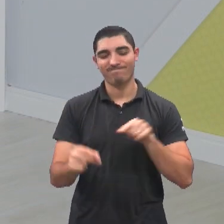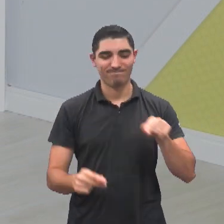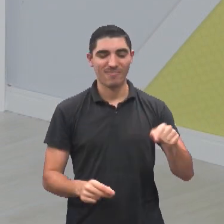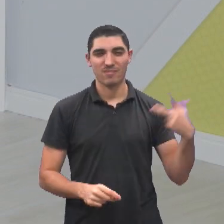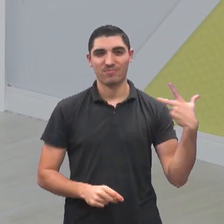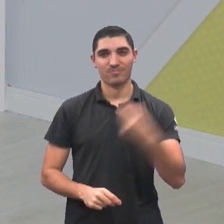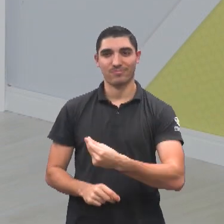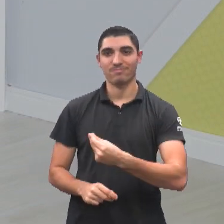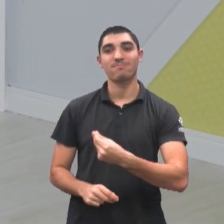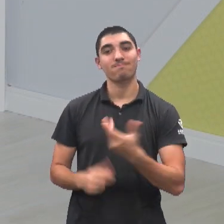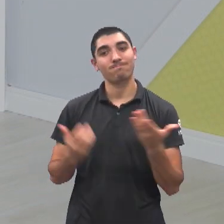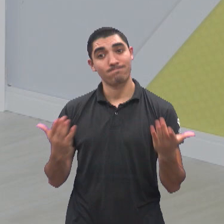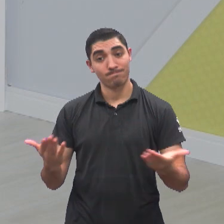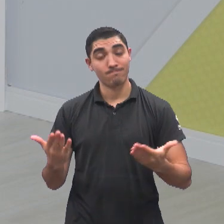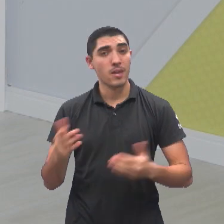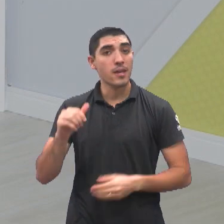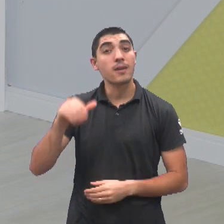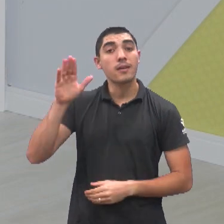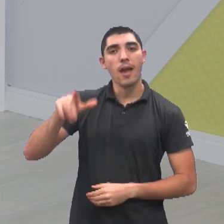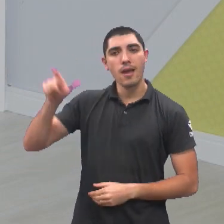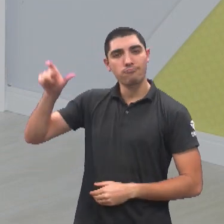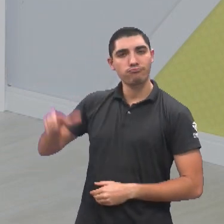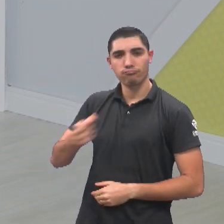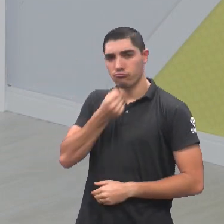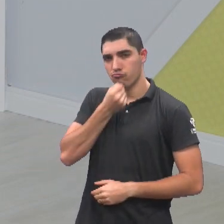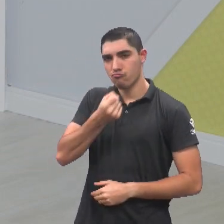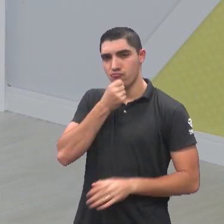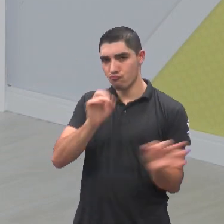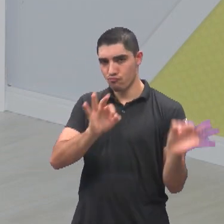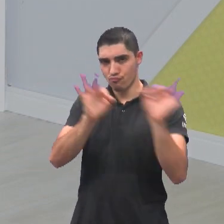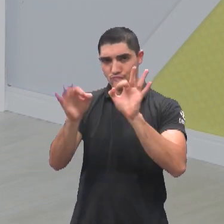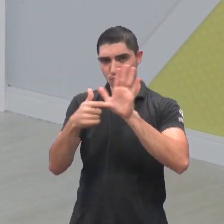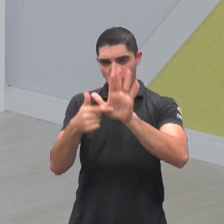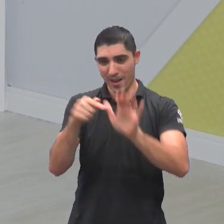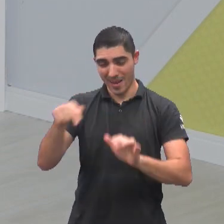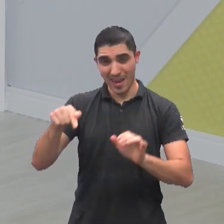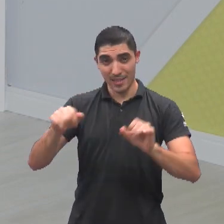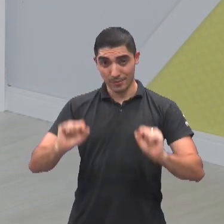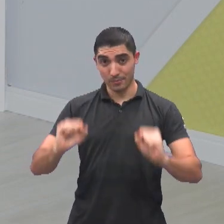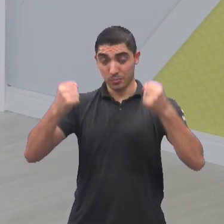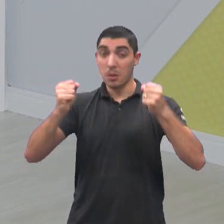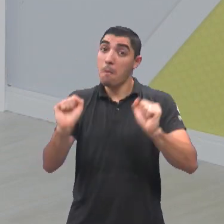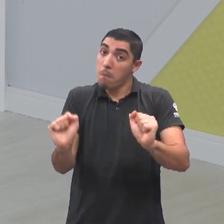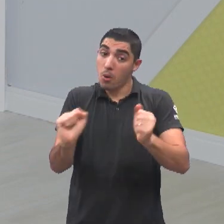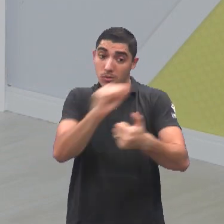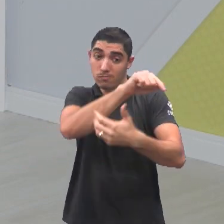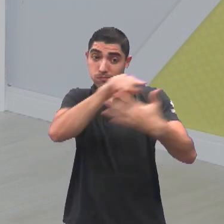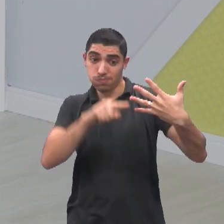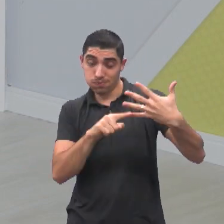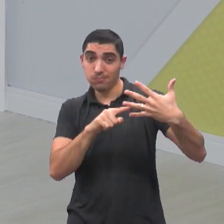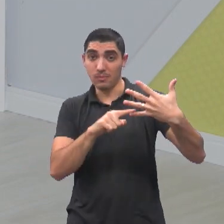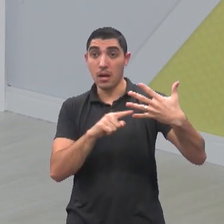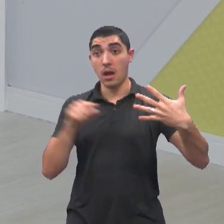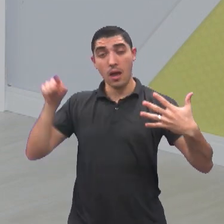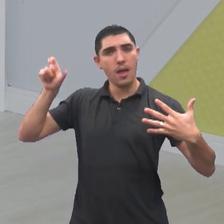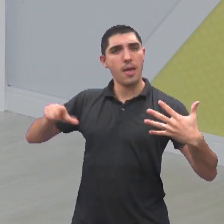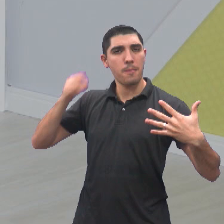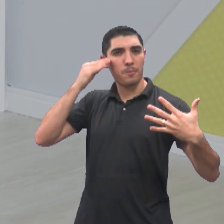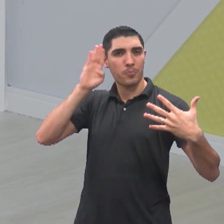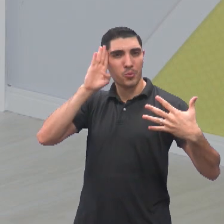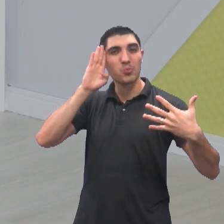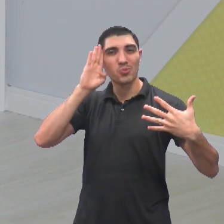Quem vai te contar a história desta primeira decisão, primeira que pode durar até 5, é o Brunão. As imagens são sempre